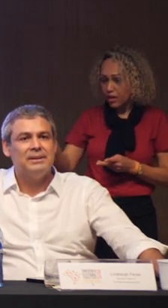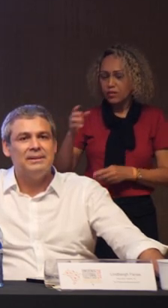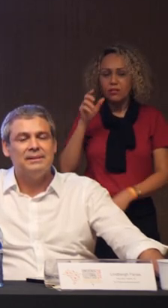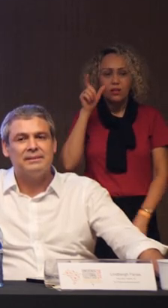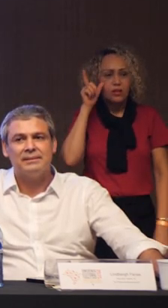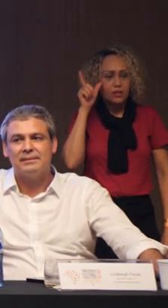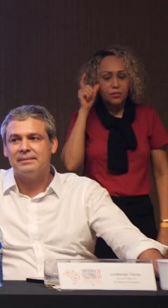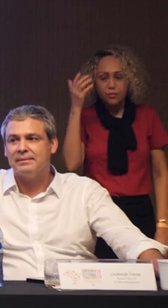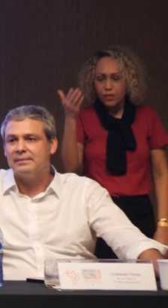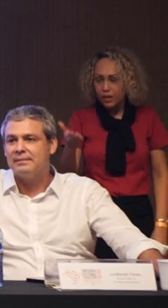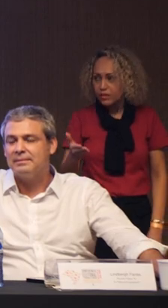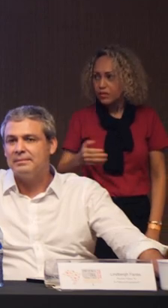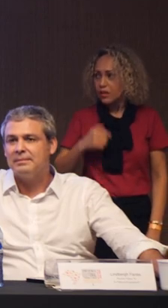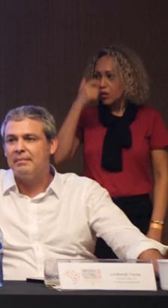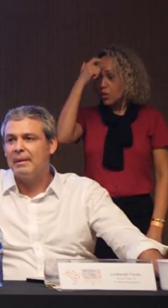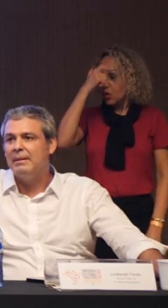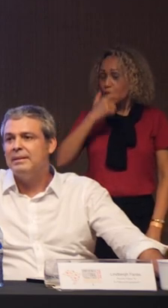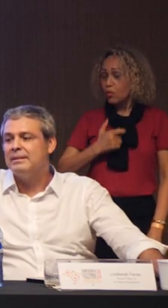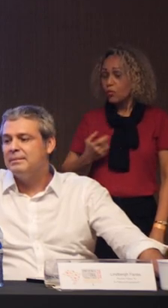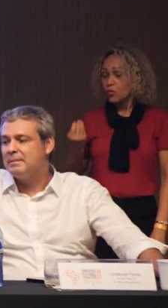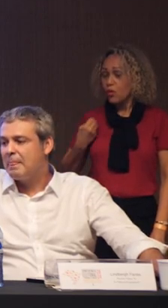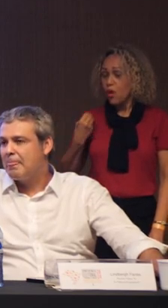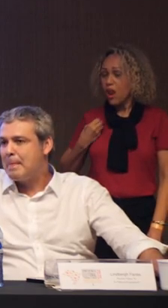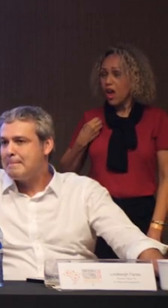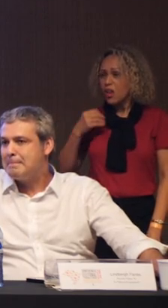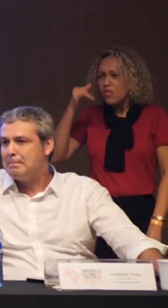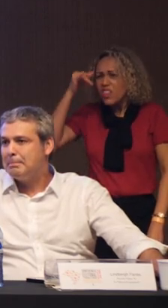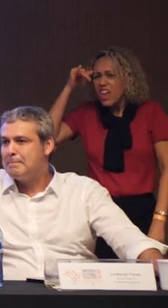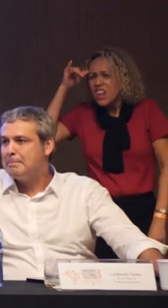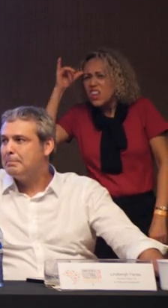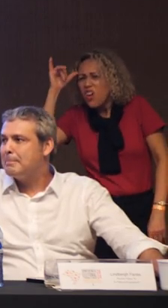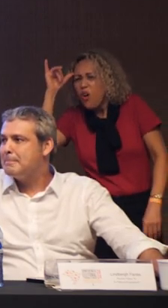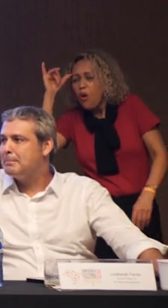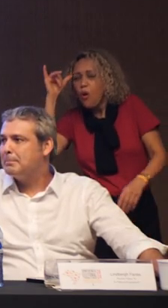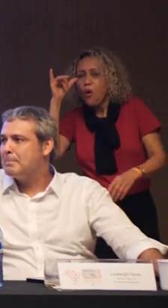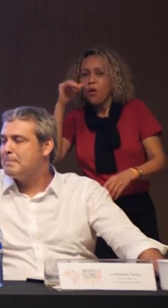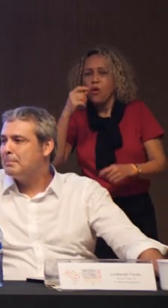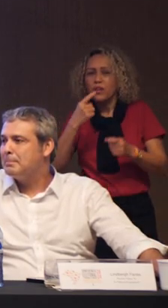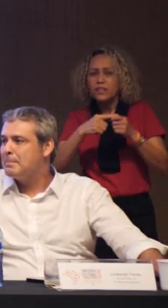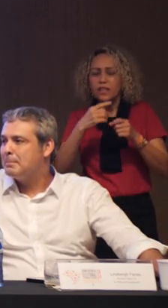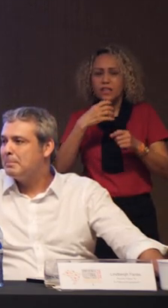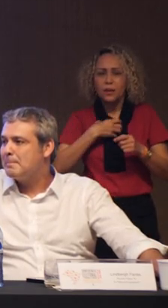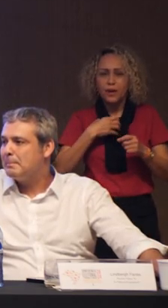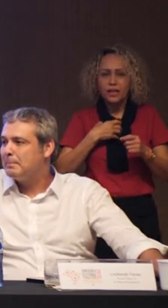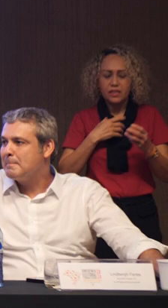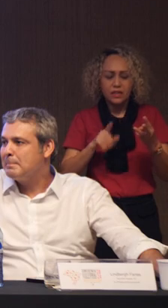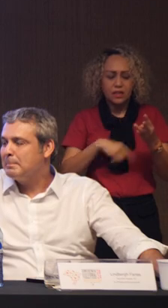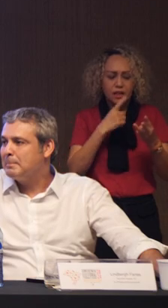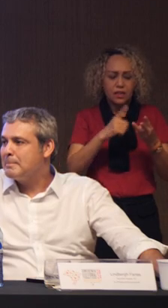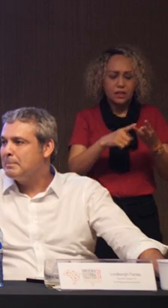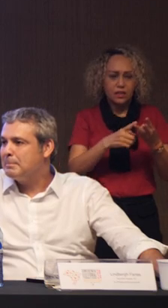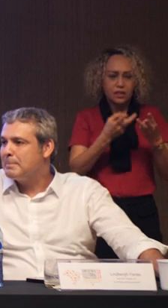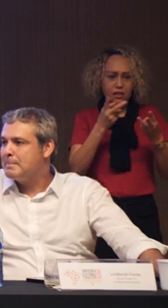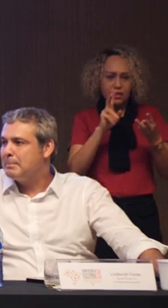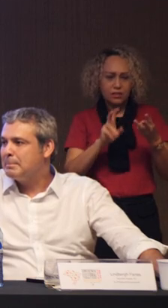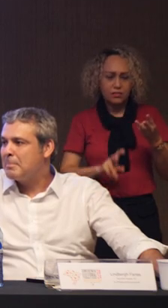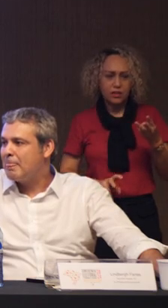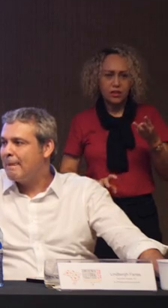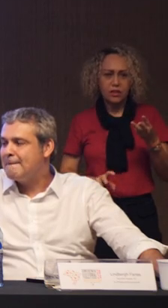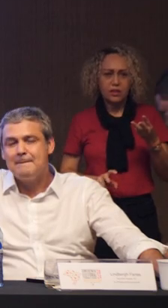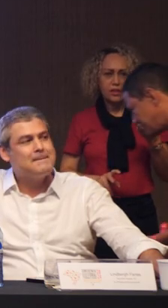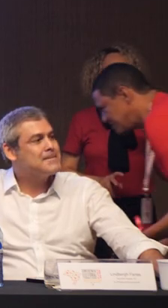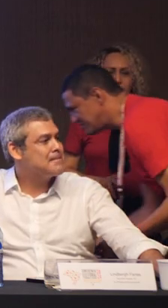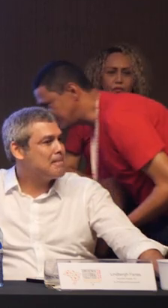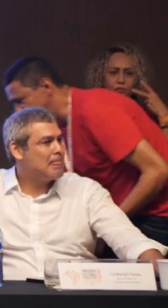Itagi, lá do interior da Bahia, estou no terceiro mandato de vereador pelo Partido dos Trabalhadores,